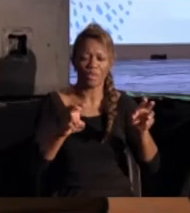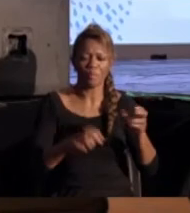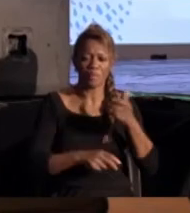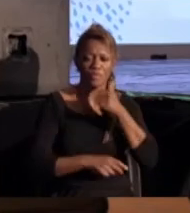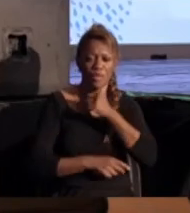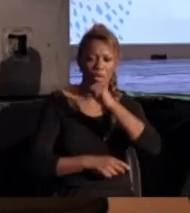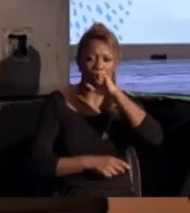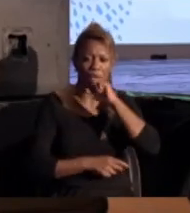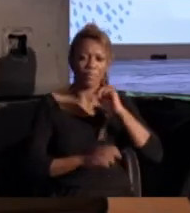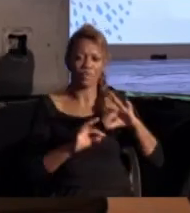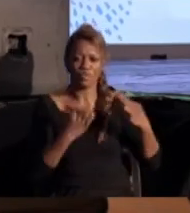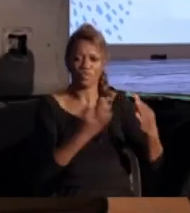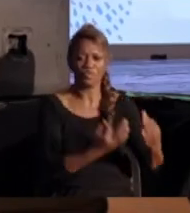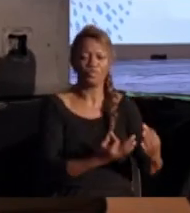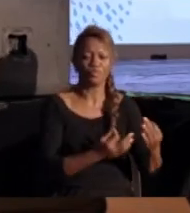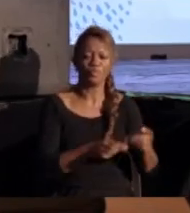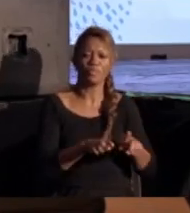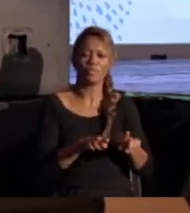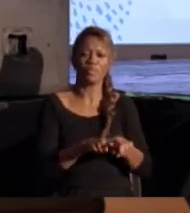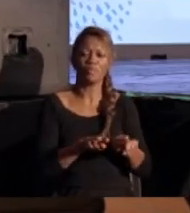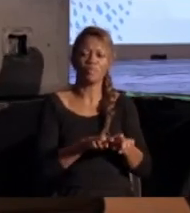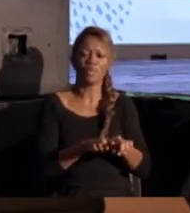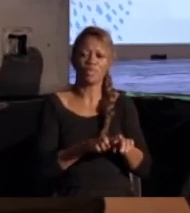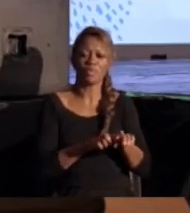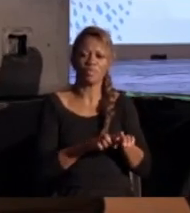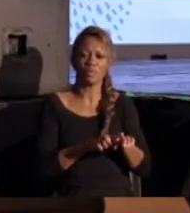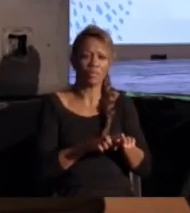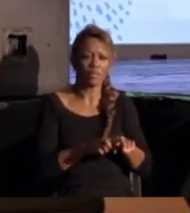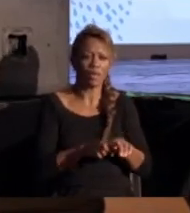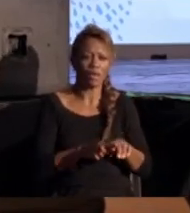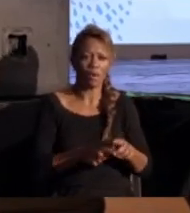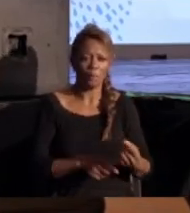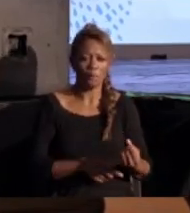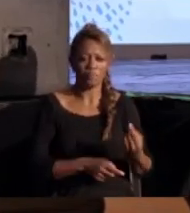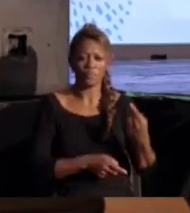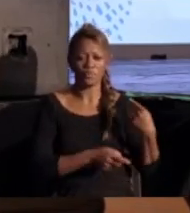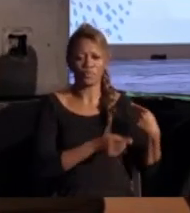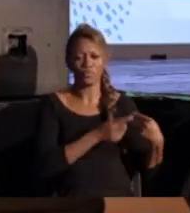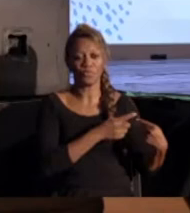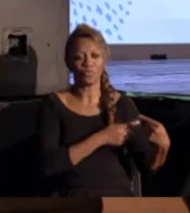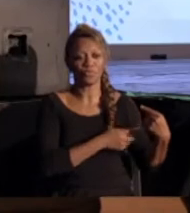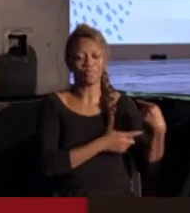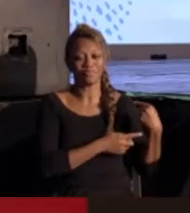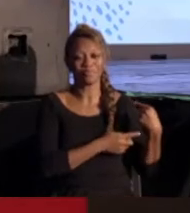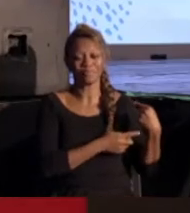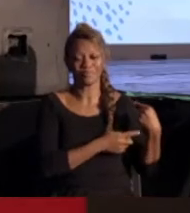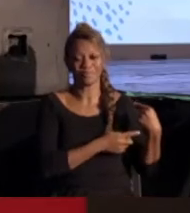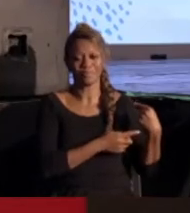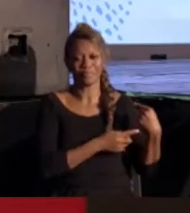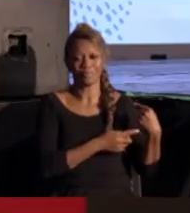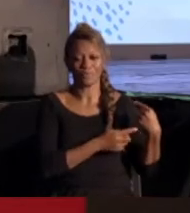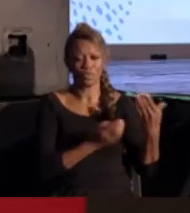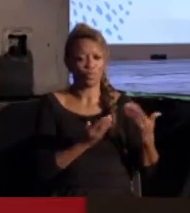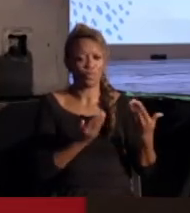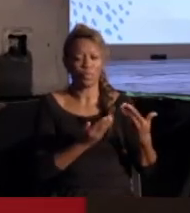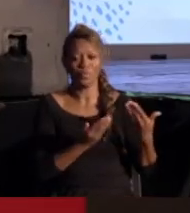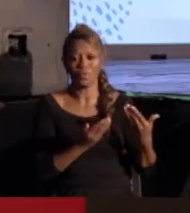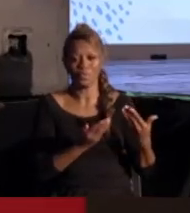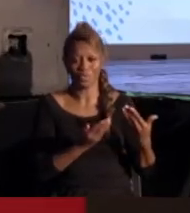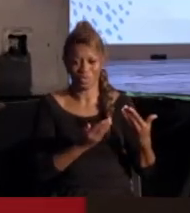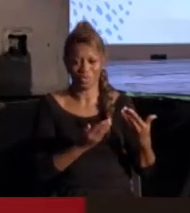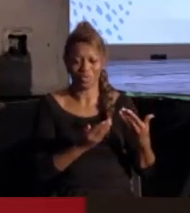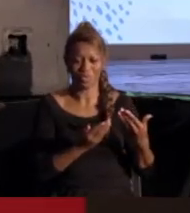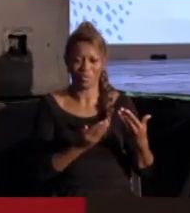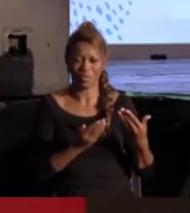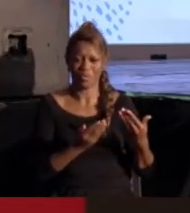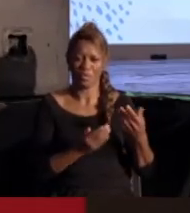é também algo que está aqui atrás, né, pulsando, e que eu hoje estava me